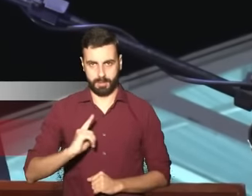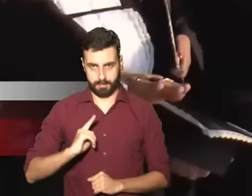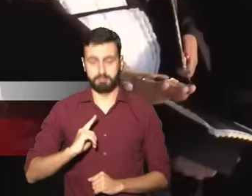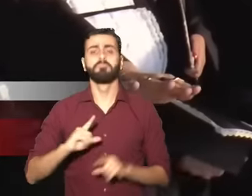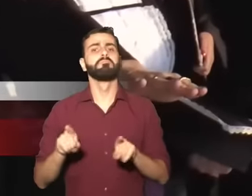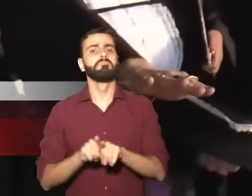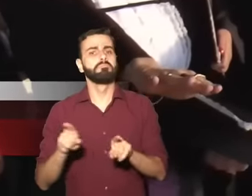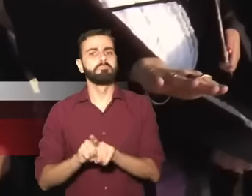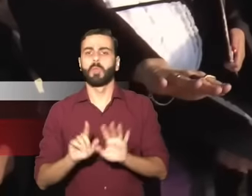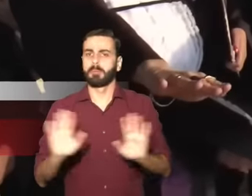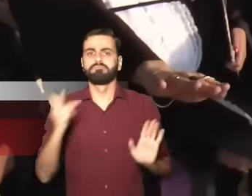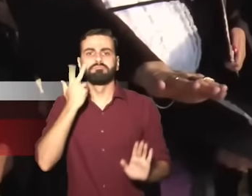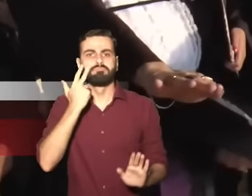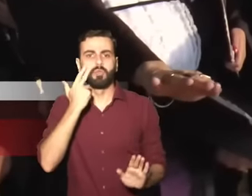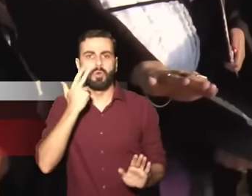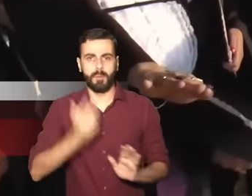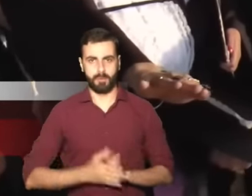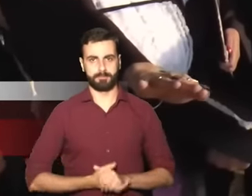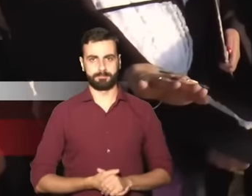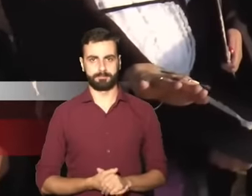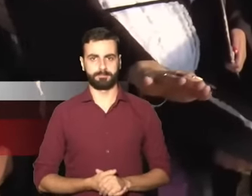ou poder aquisitivo,